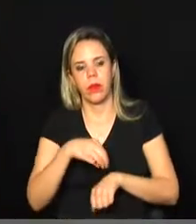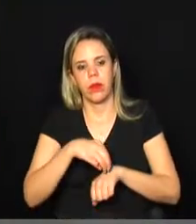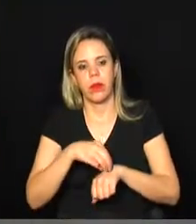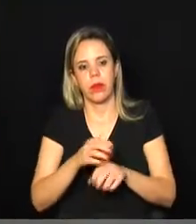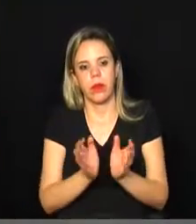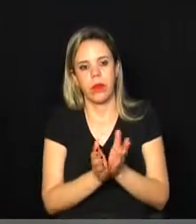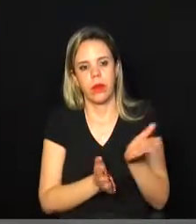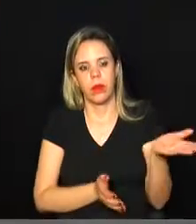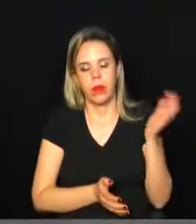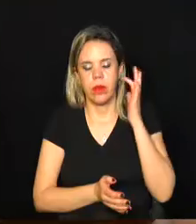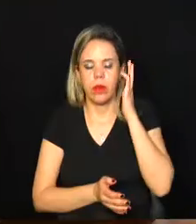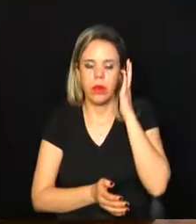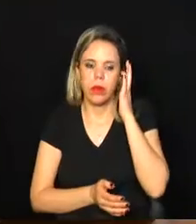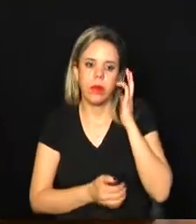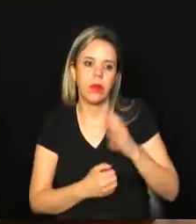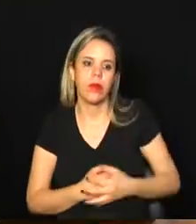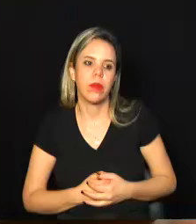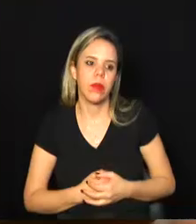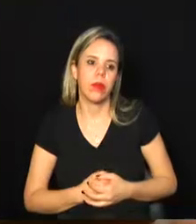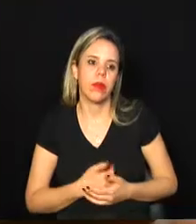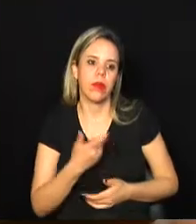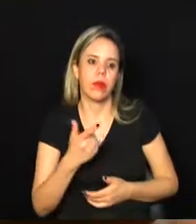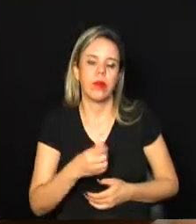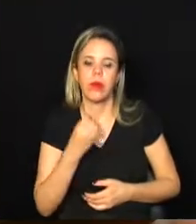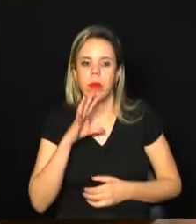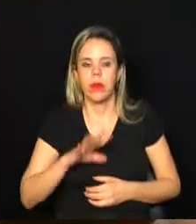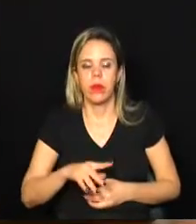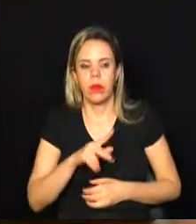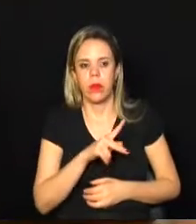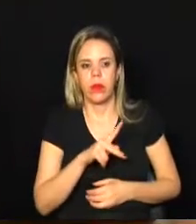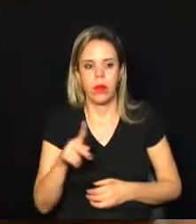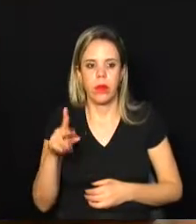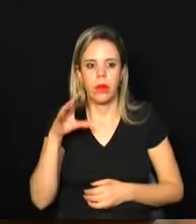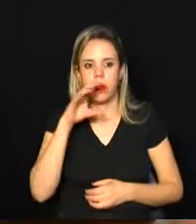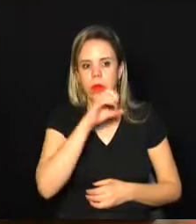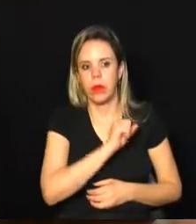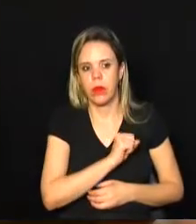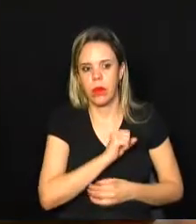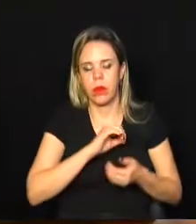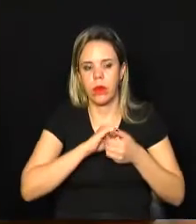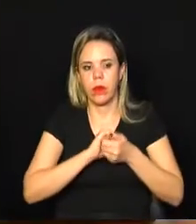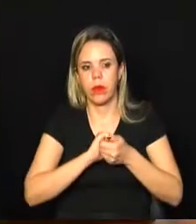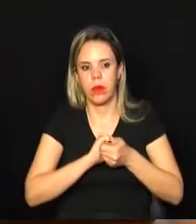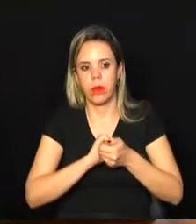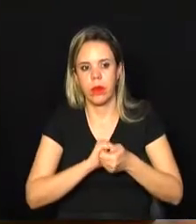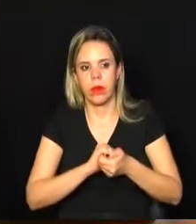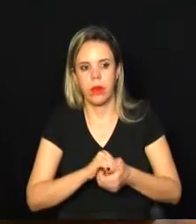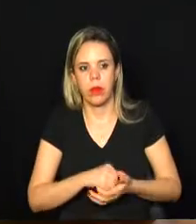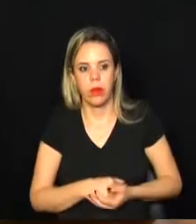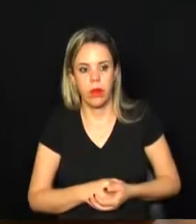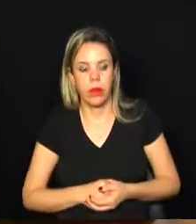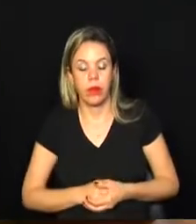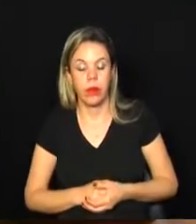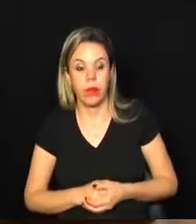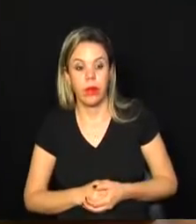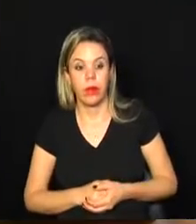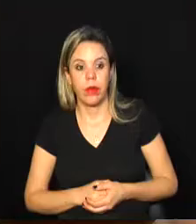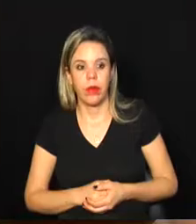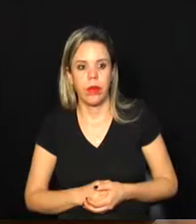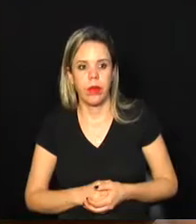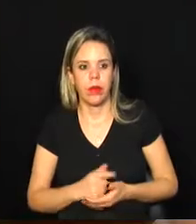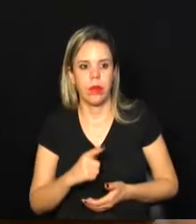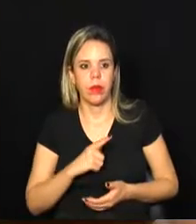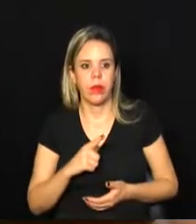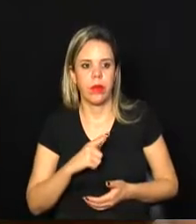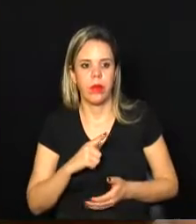desta comissão bom mais uma vez boa tarde Presidente rapidamente eu quero cumprimentá-lo o senhor que